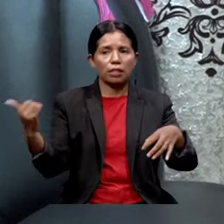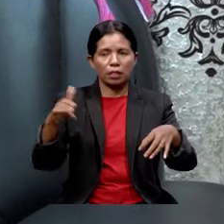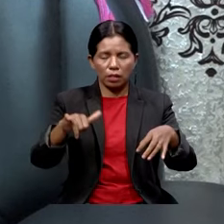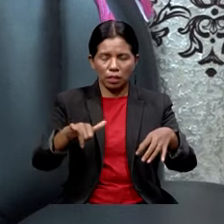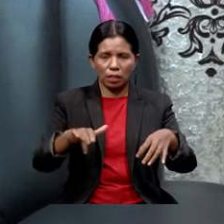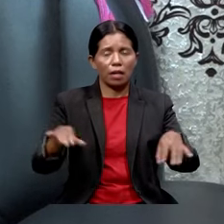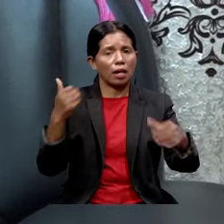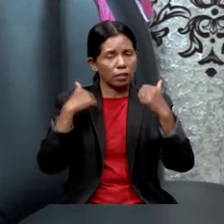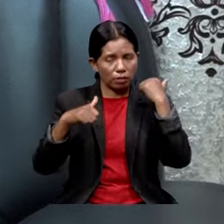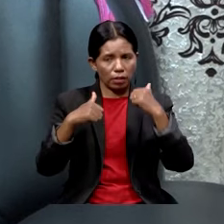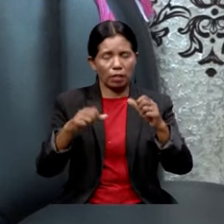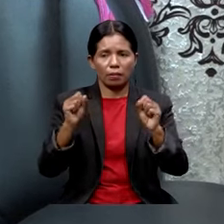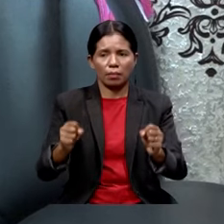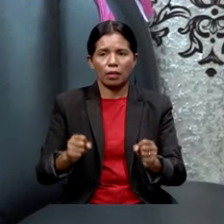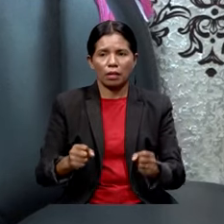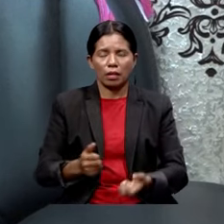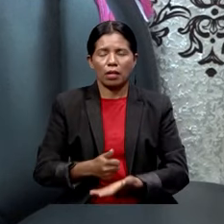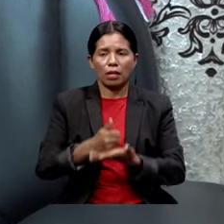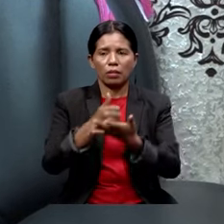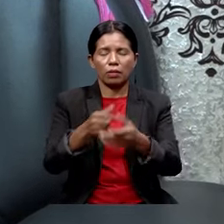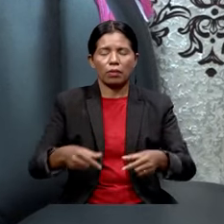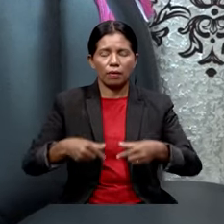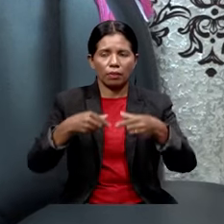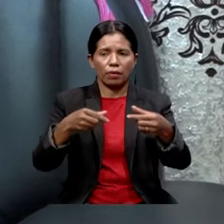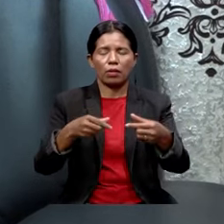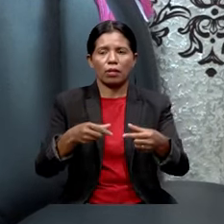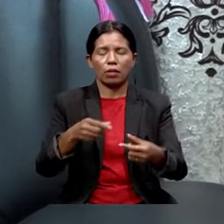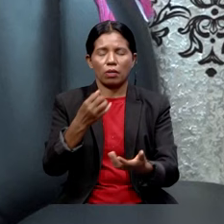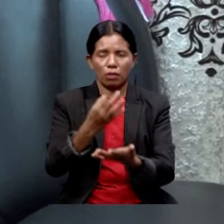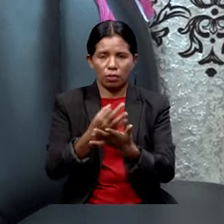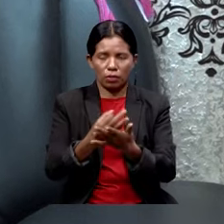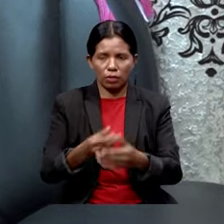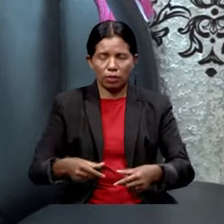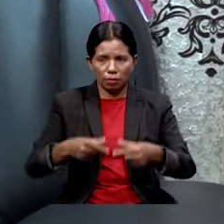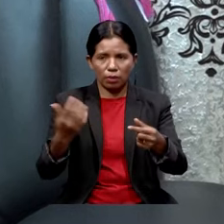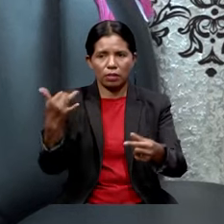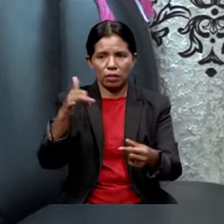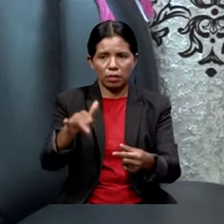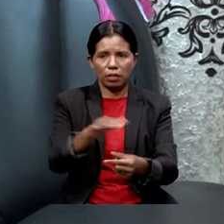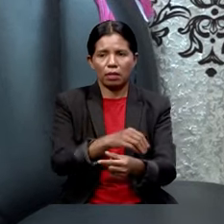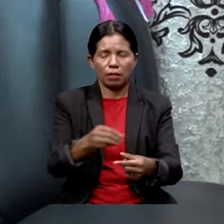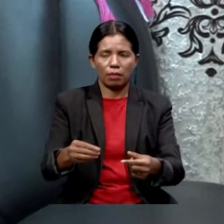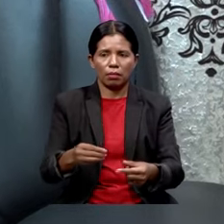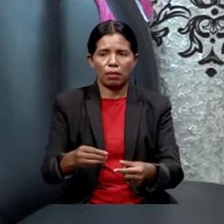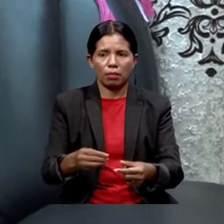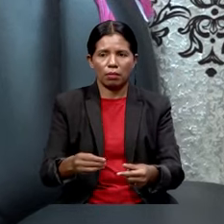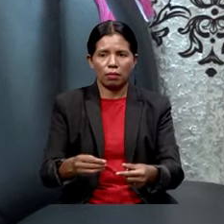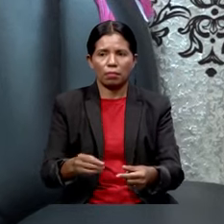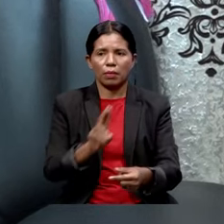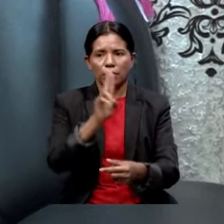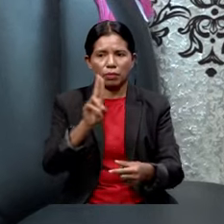bela generate income kan bela fo osan itu amba sira atau bela